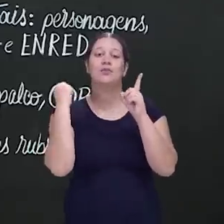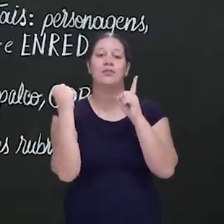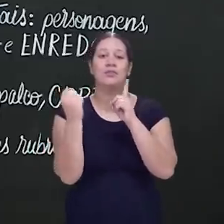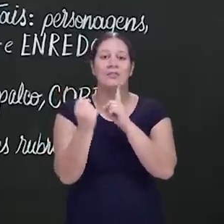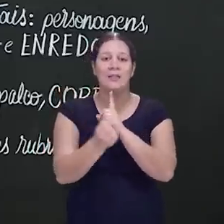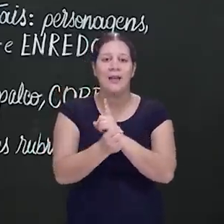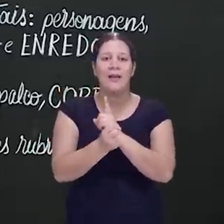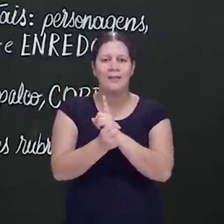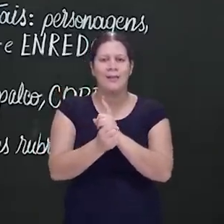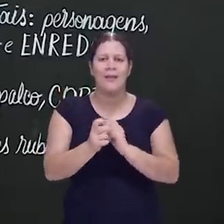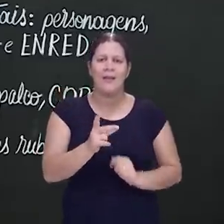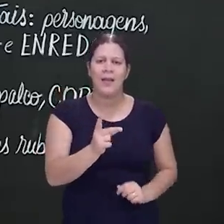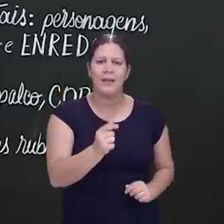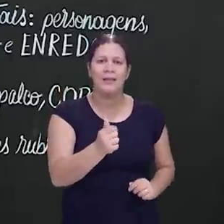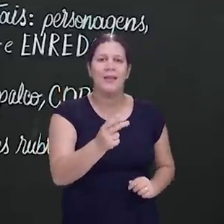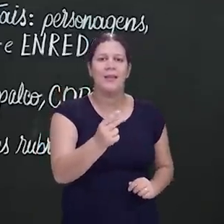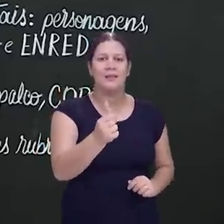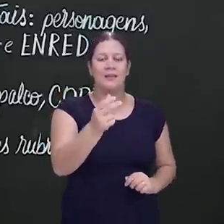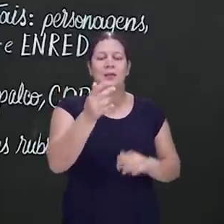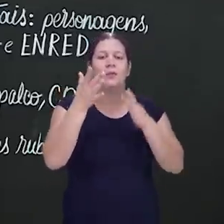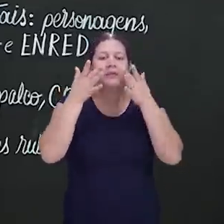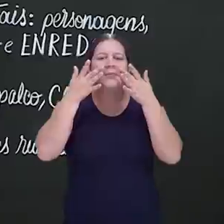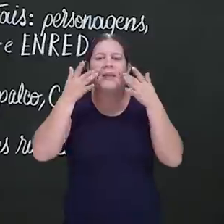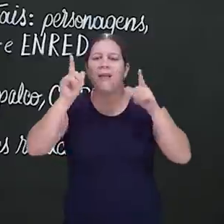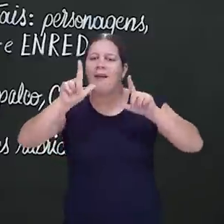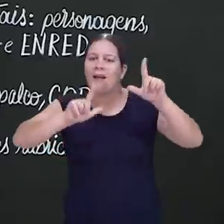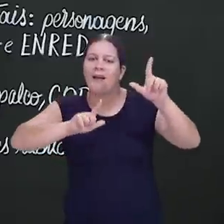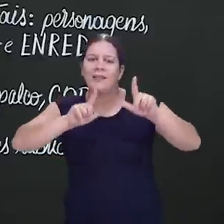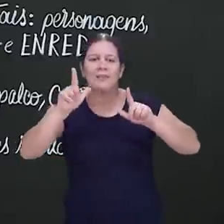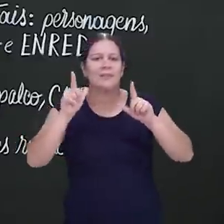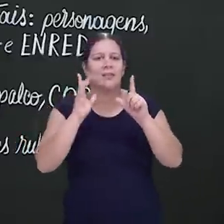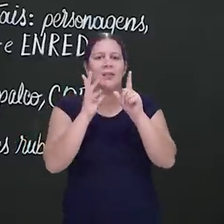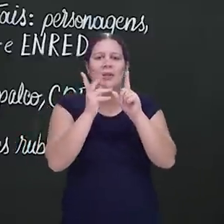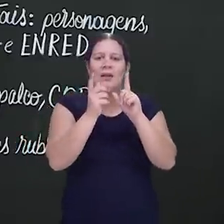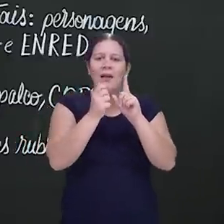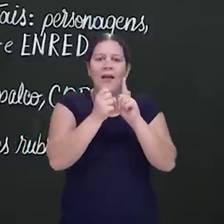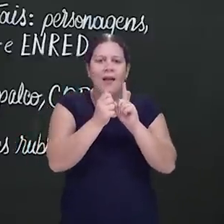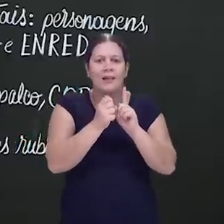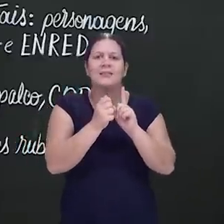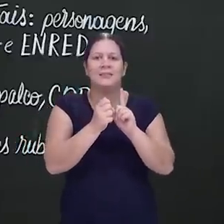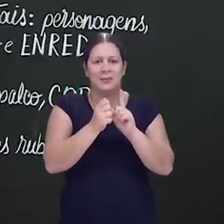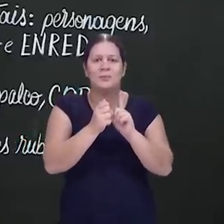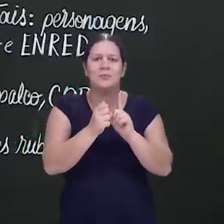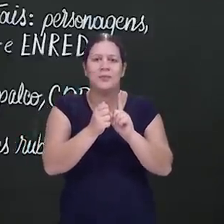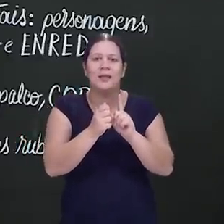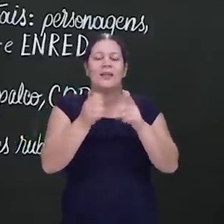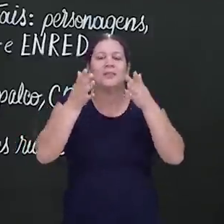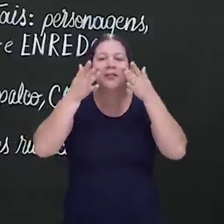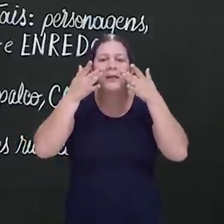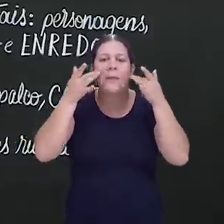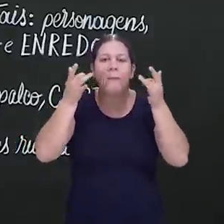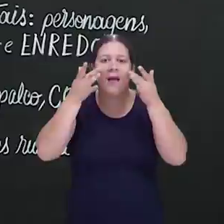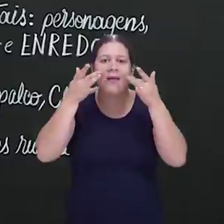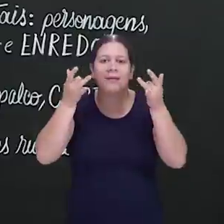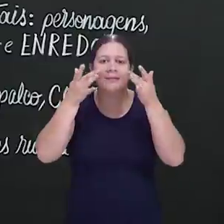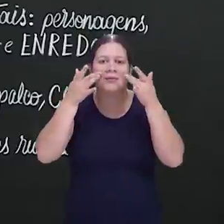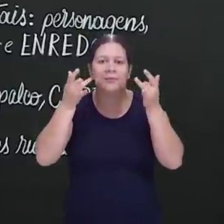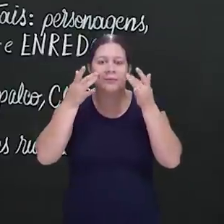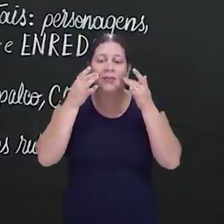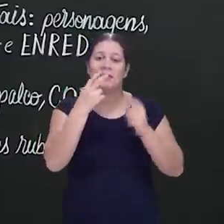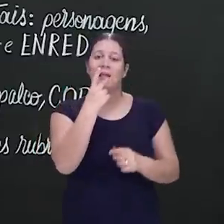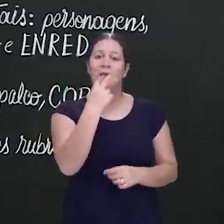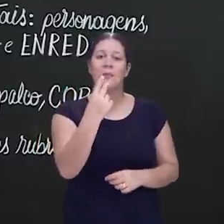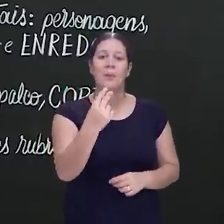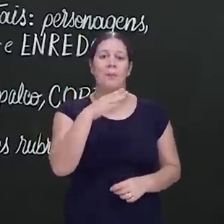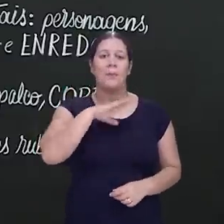marcas eternas. Por quê? Porque o teatro é uma arte. O teatro é a arte da encenação, é uma arte dramática. E na